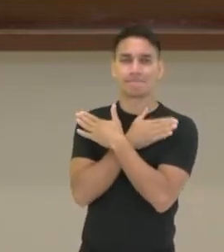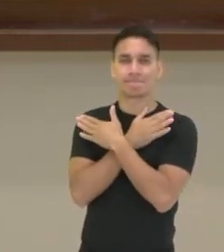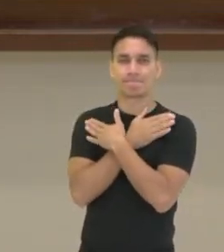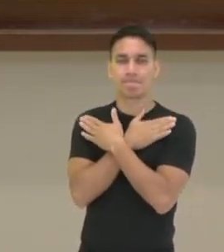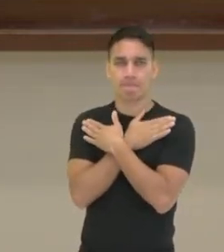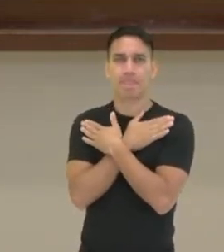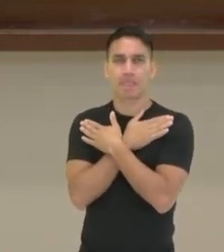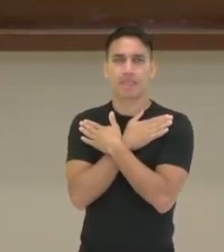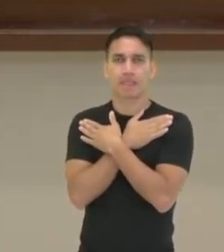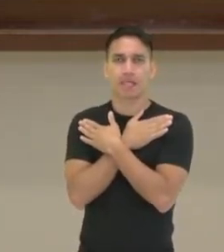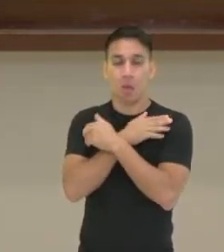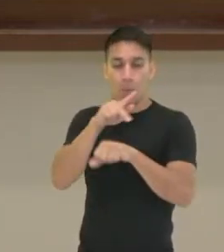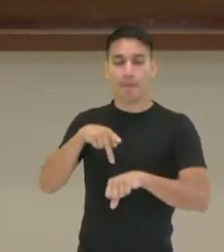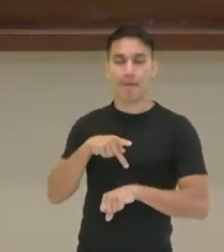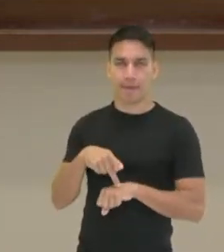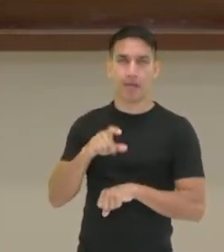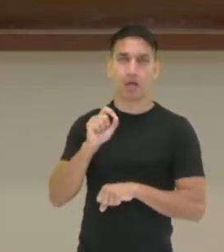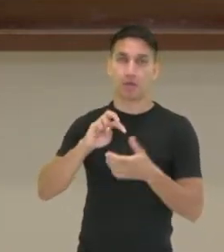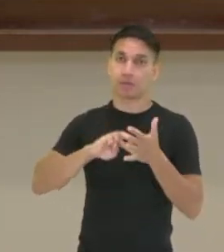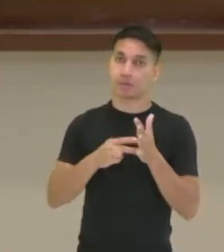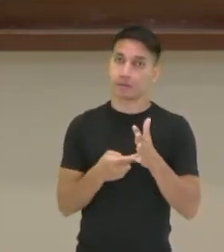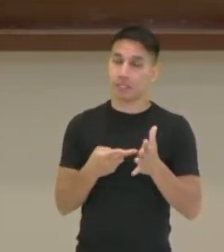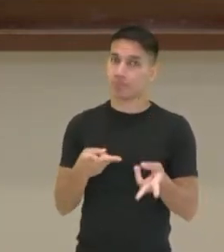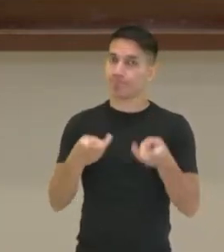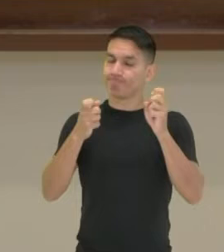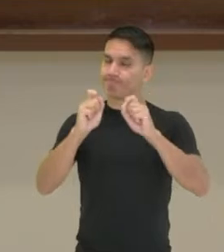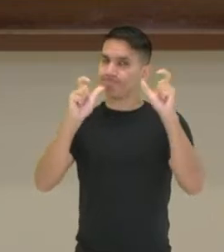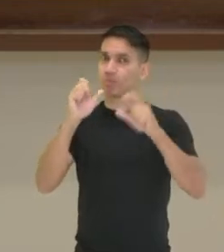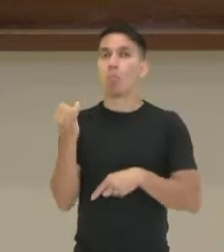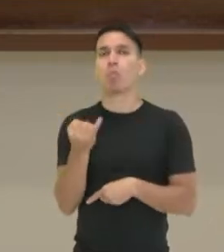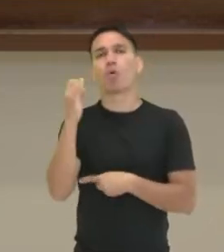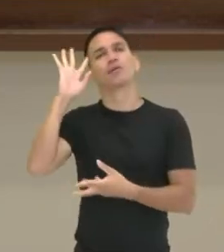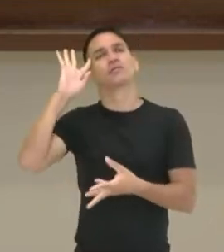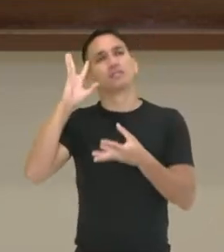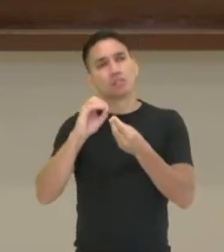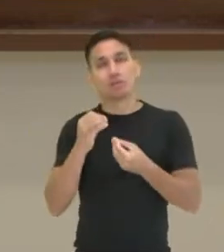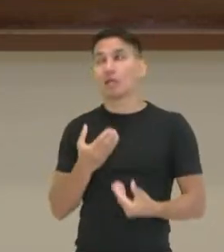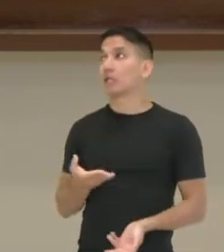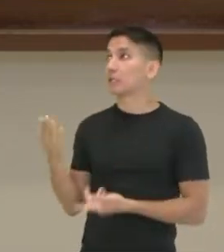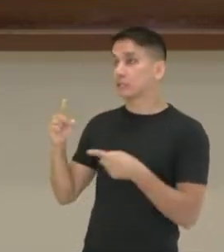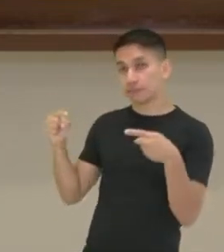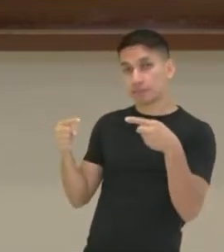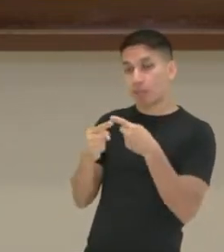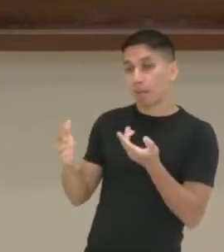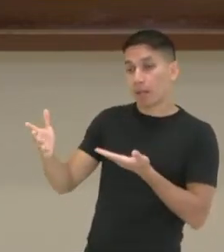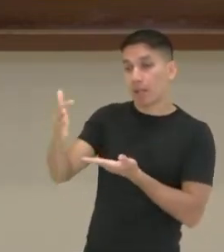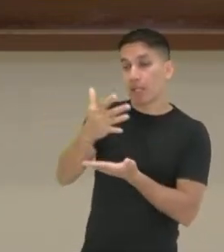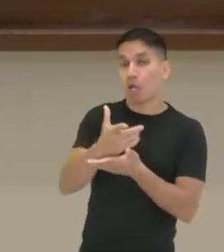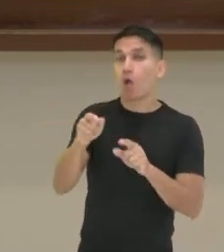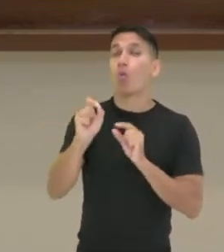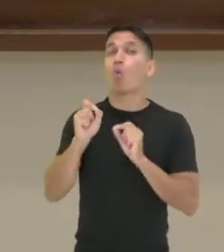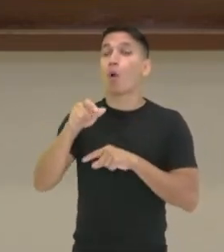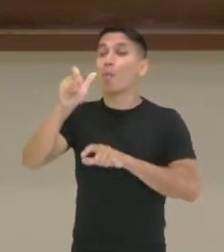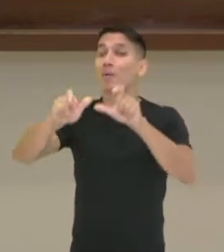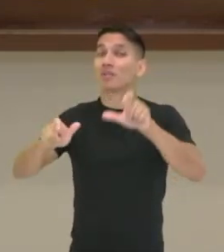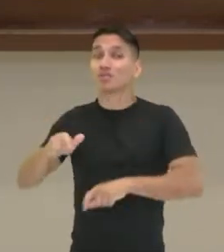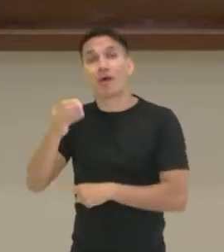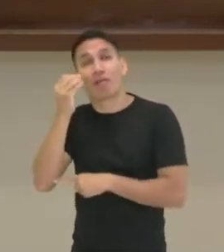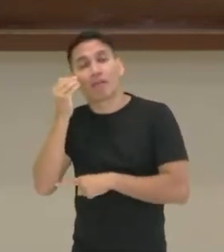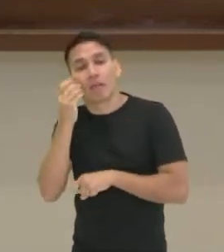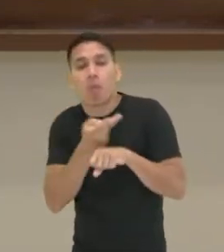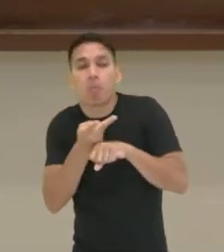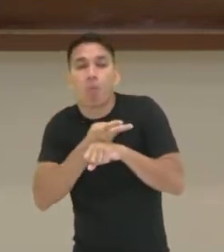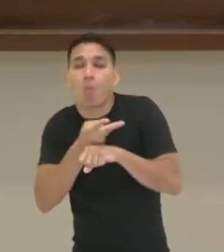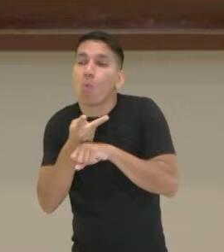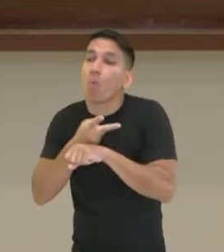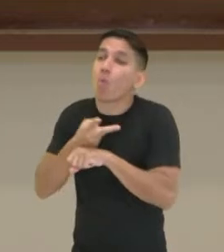em um país, é importante saber que os dados consideram pessoas que procuraram emprego